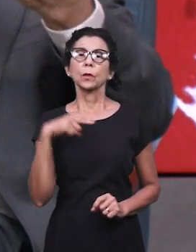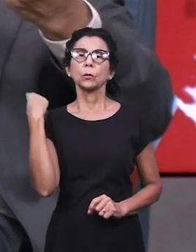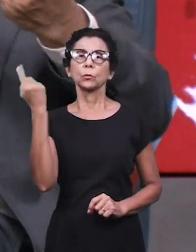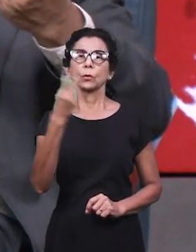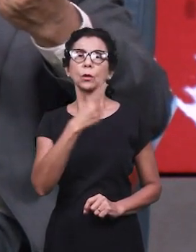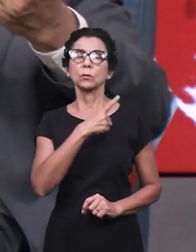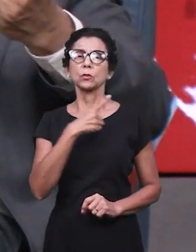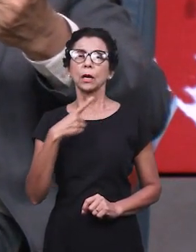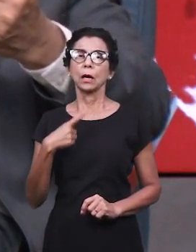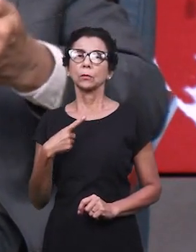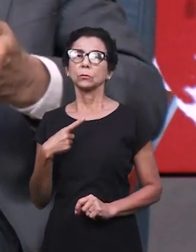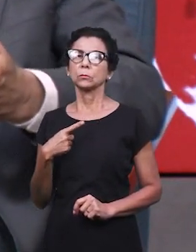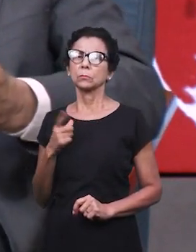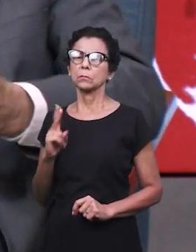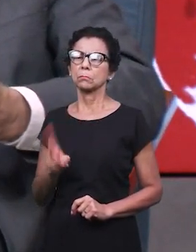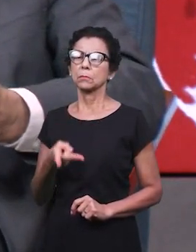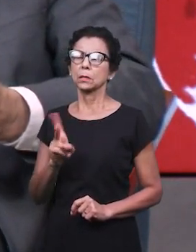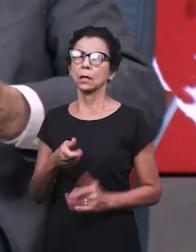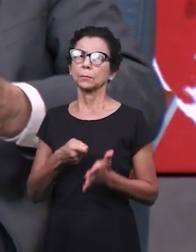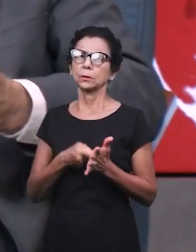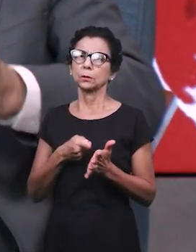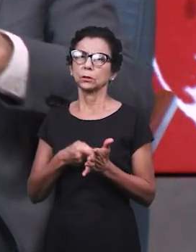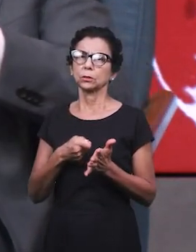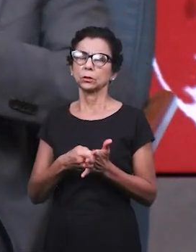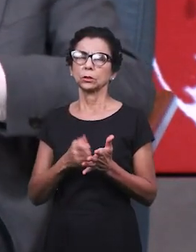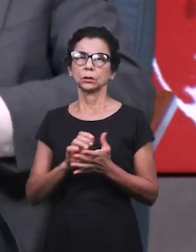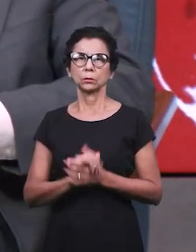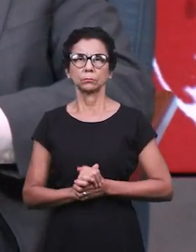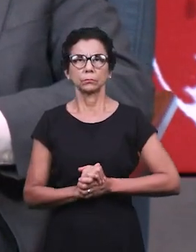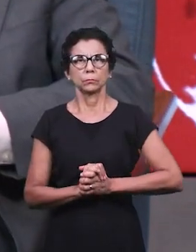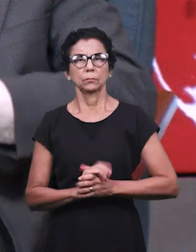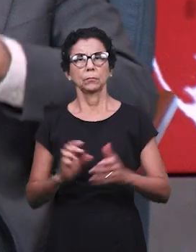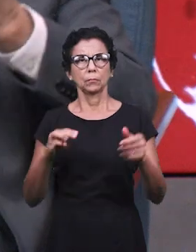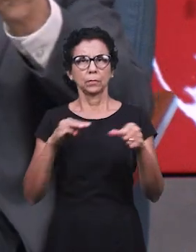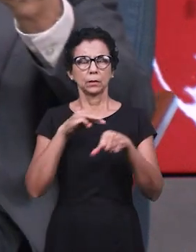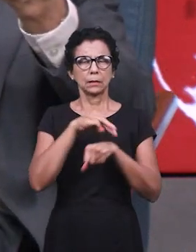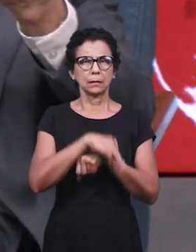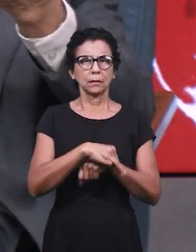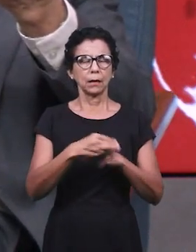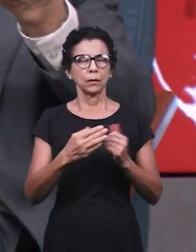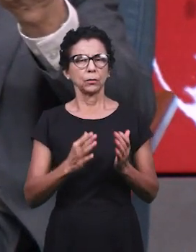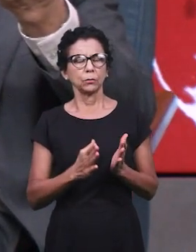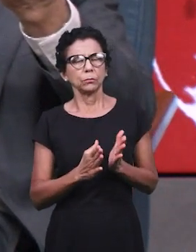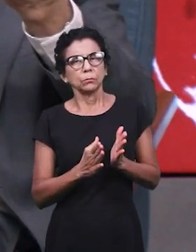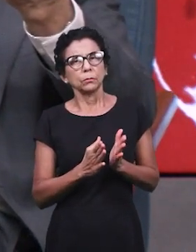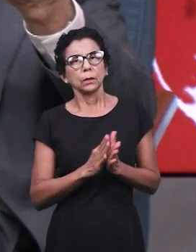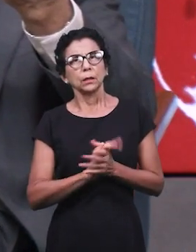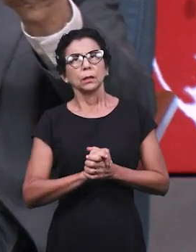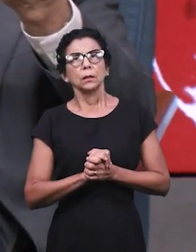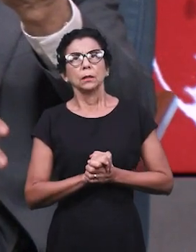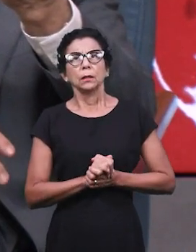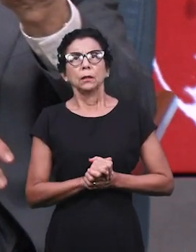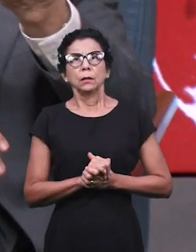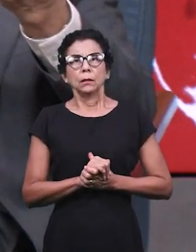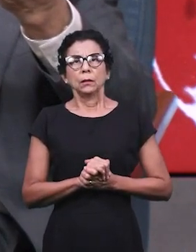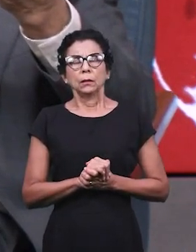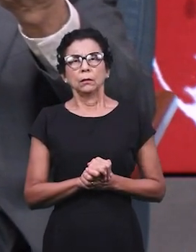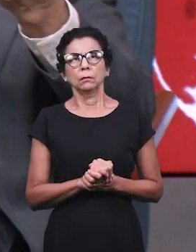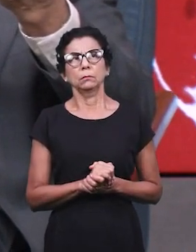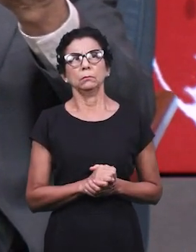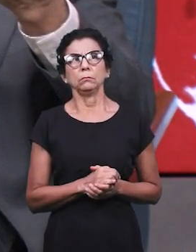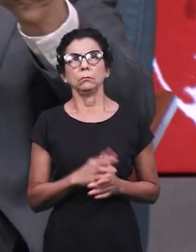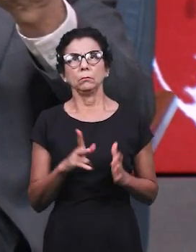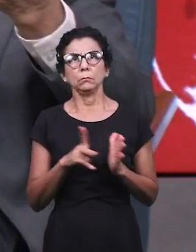perseveraremos na oração e no ministério da palavra. Bom, ministério da palavra, mas aí ainda não existia o